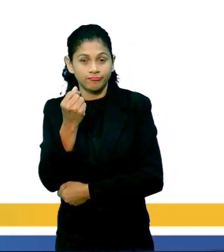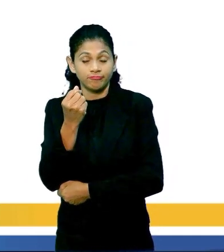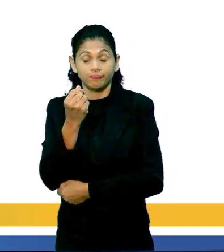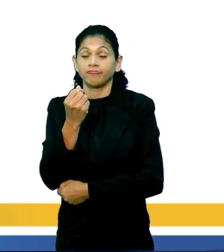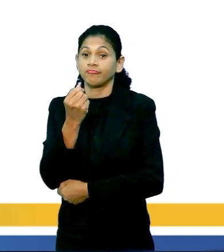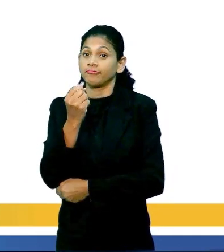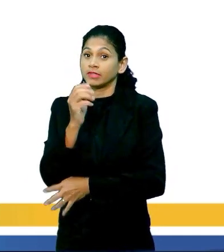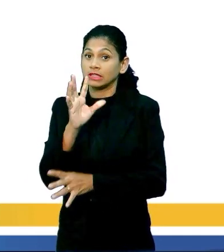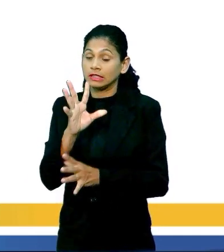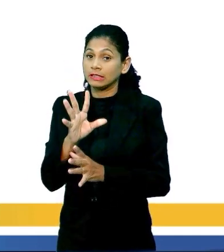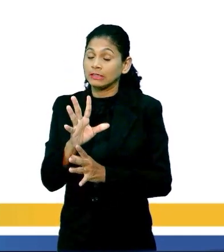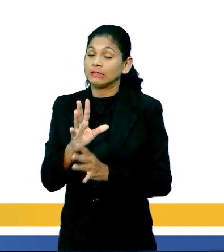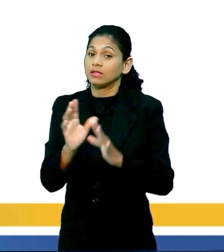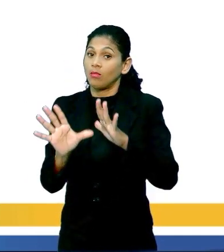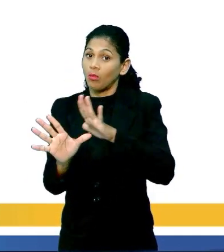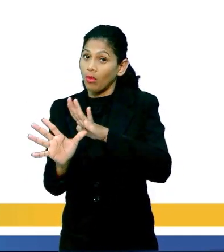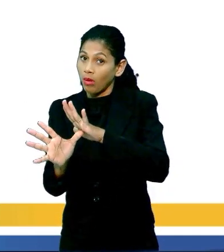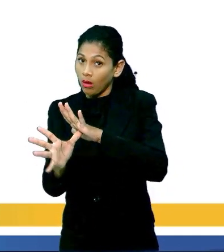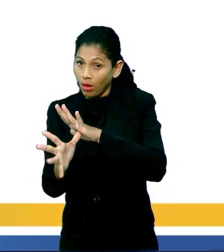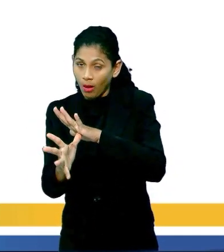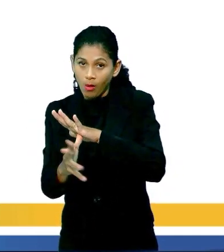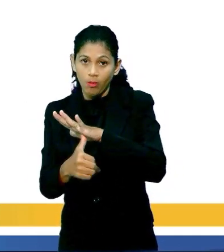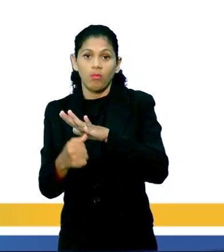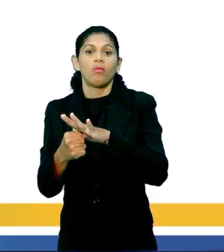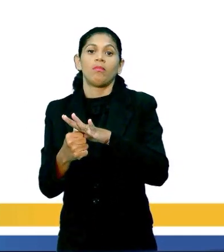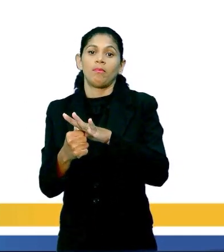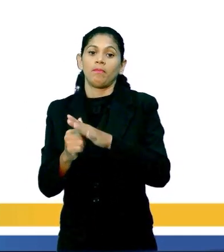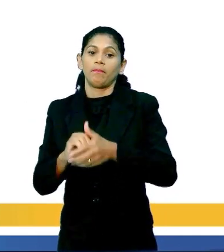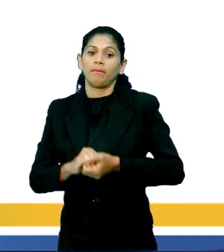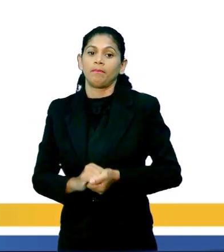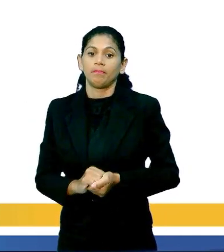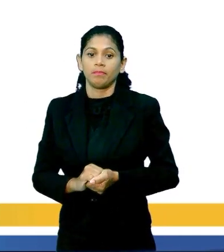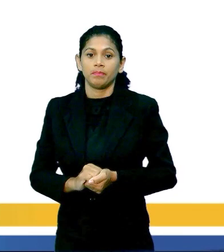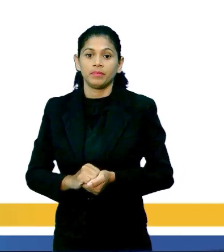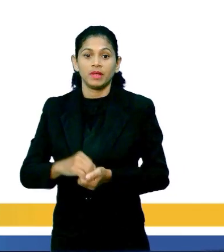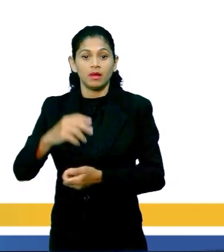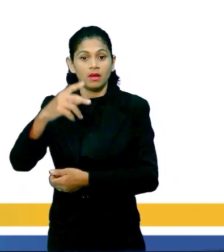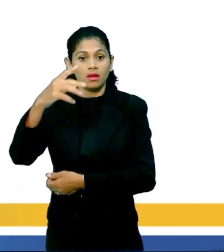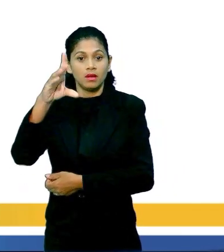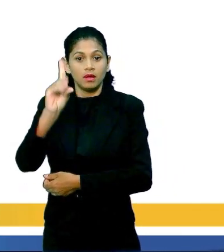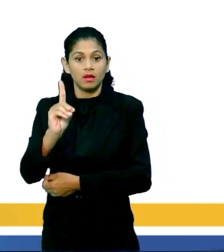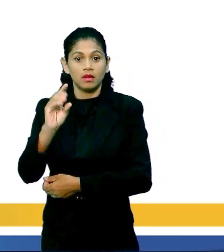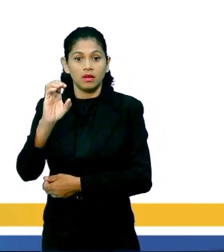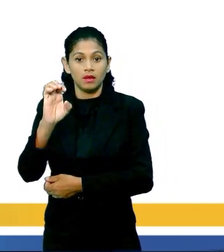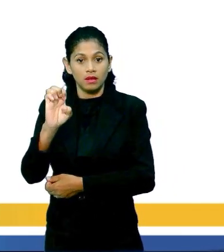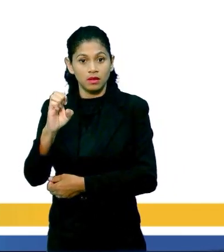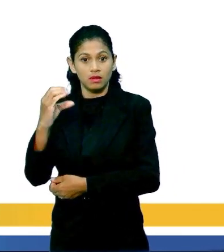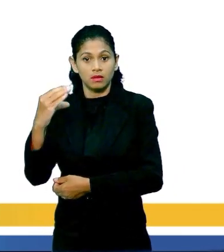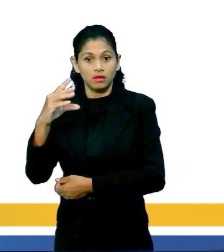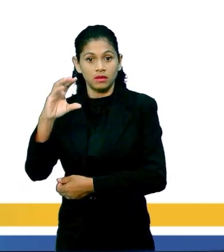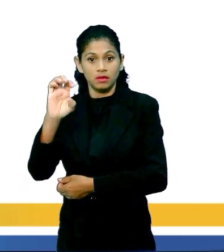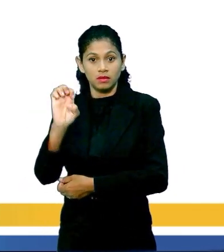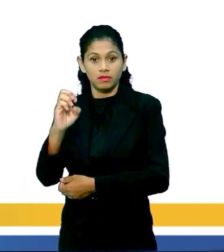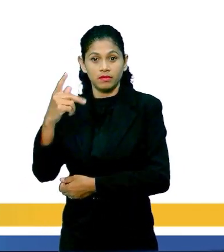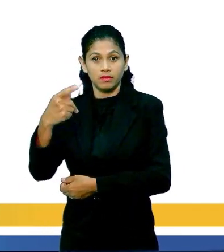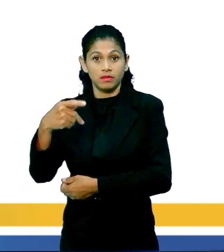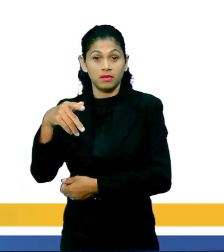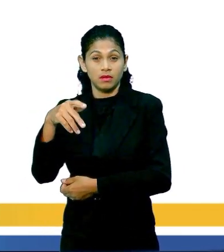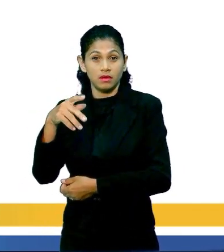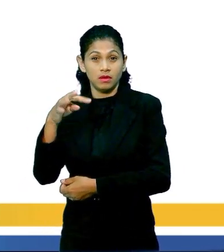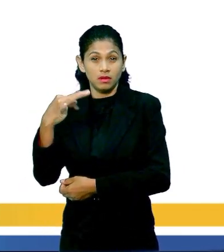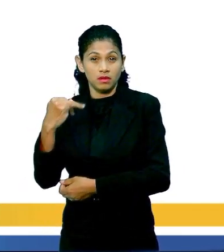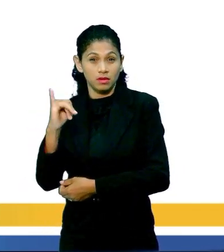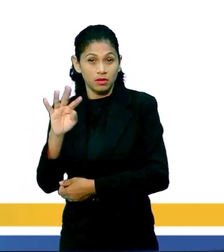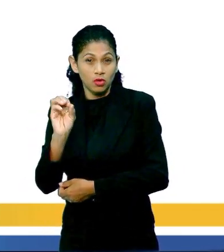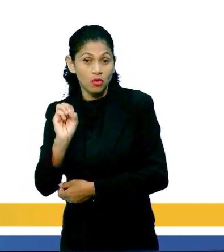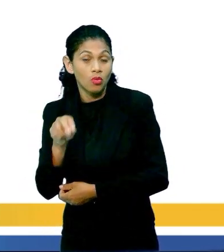ilícita. Então, deception significa de forma ilícita, por fraude e não decepção. Até